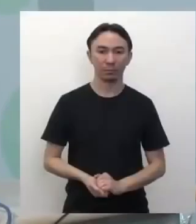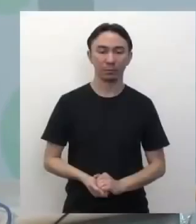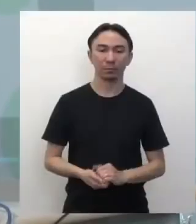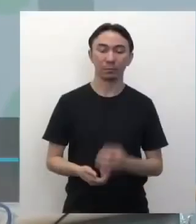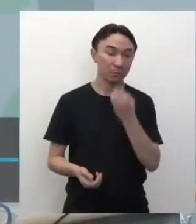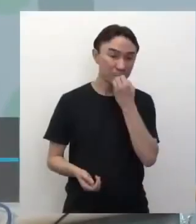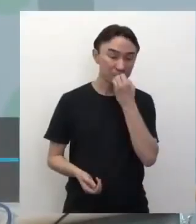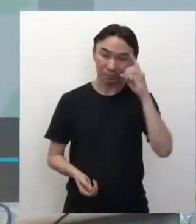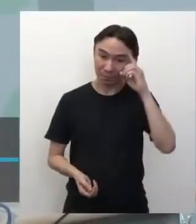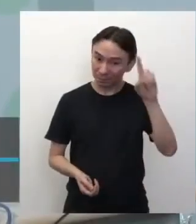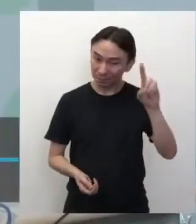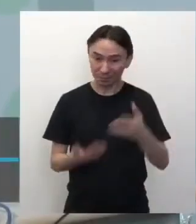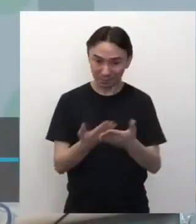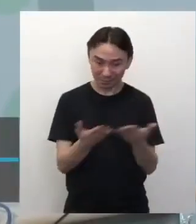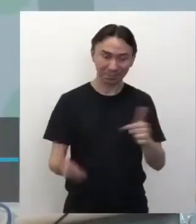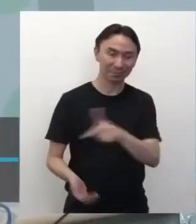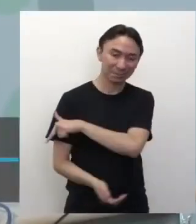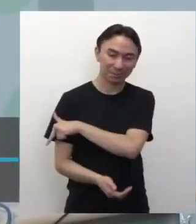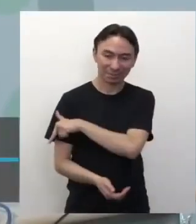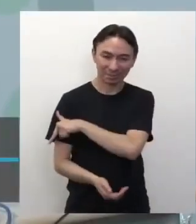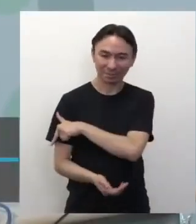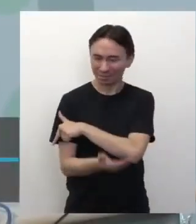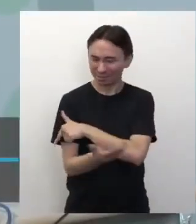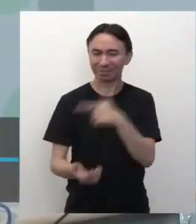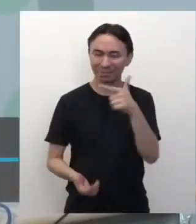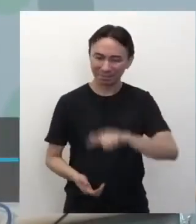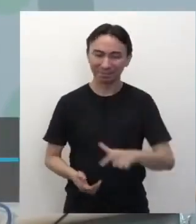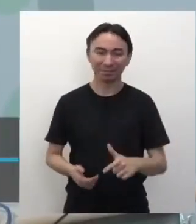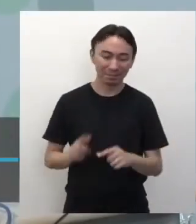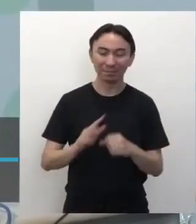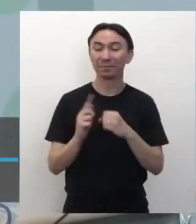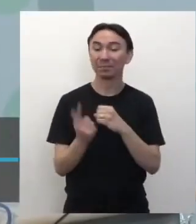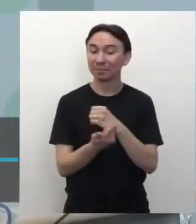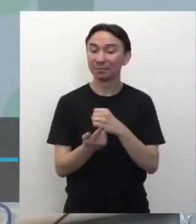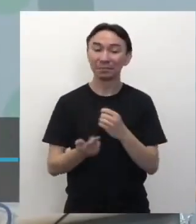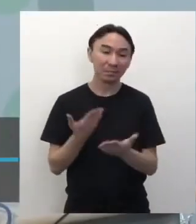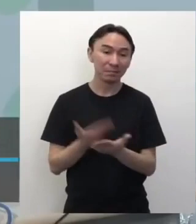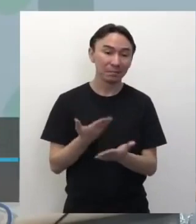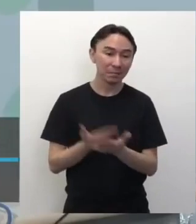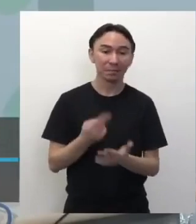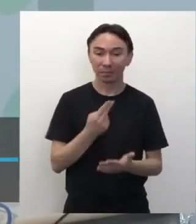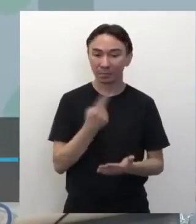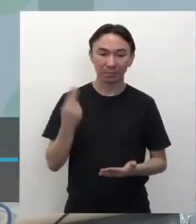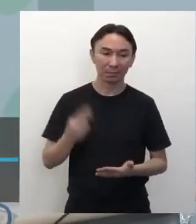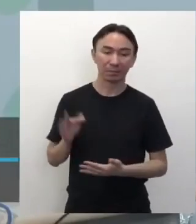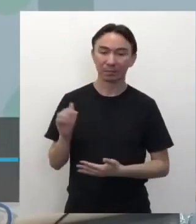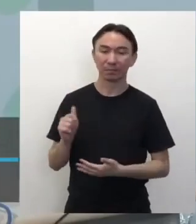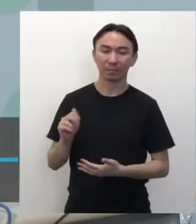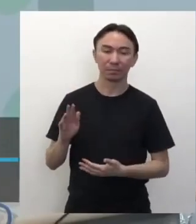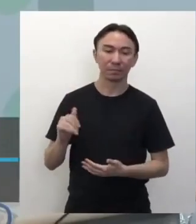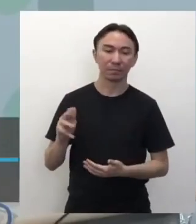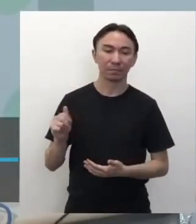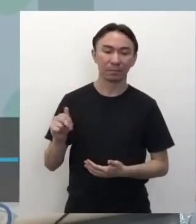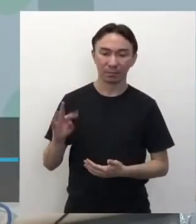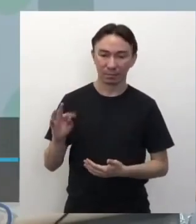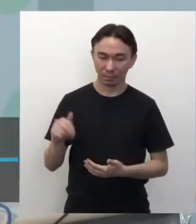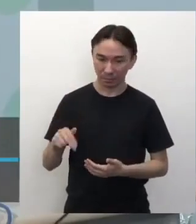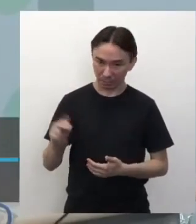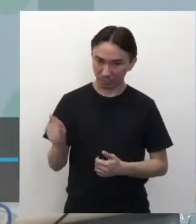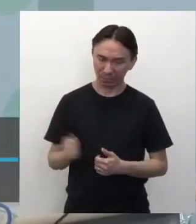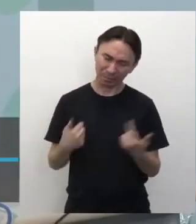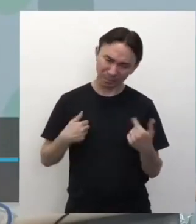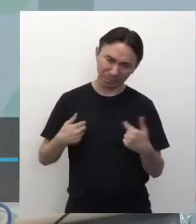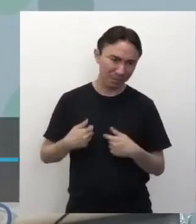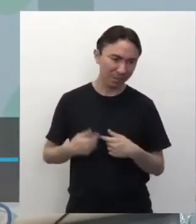Bom dia, estudantes do 7º ano. Bem-vindos a mais uma aula de Geografia. Eu sou a professora Fabiana, estou aqui de intrusa, nessa aula,